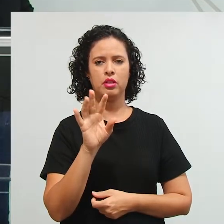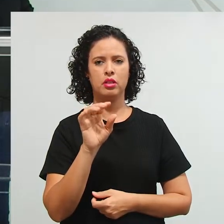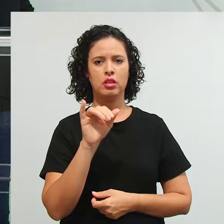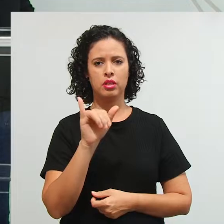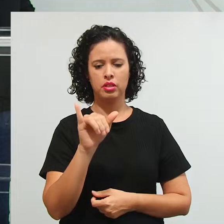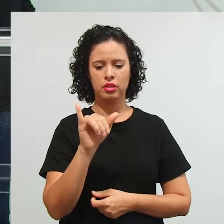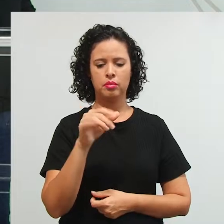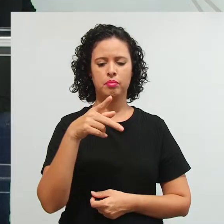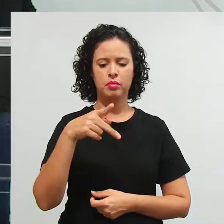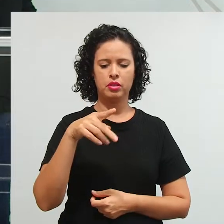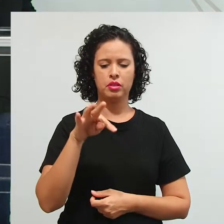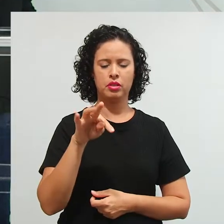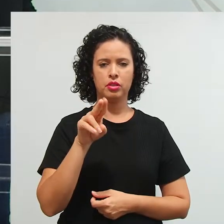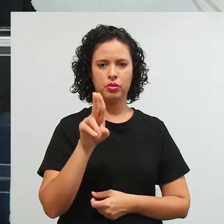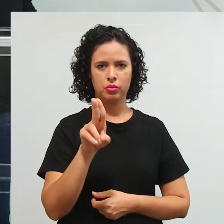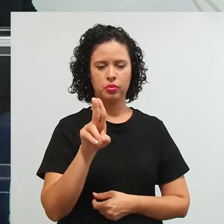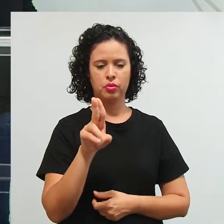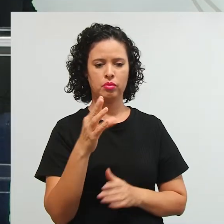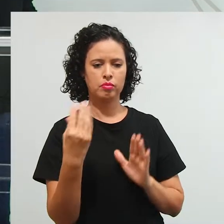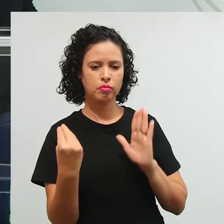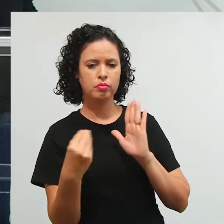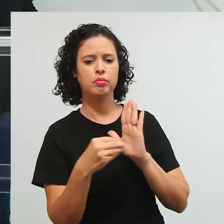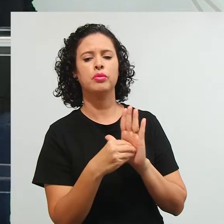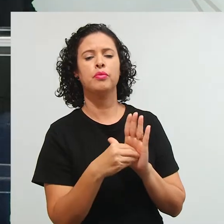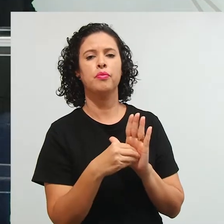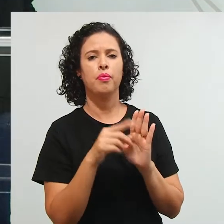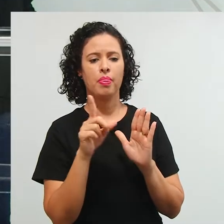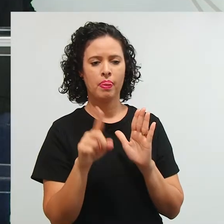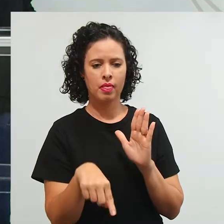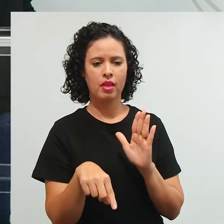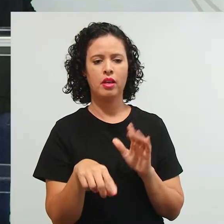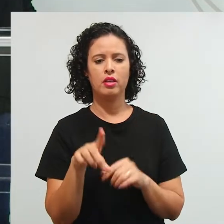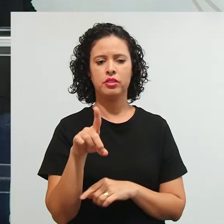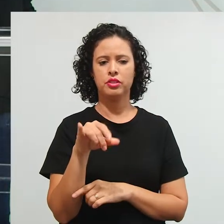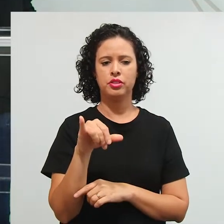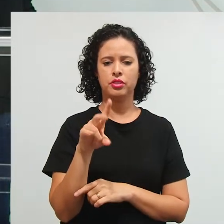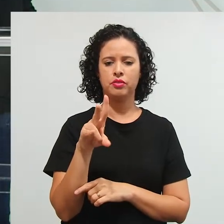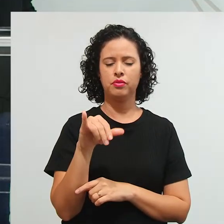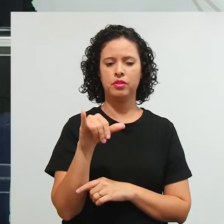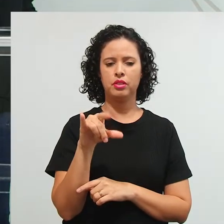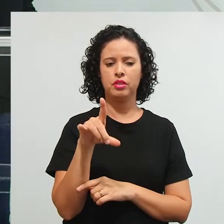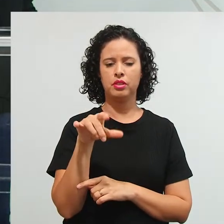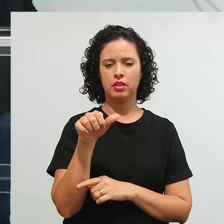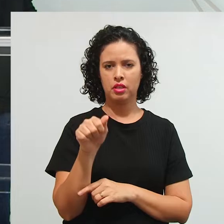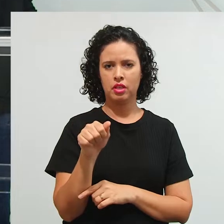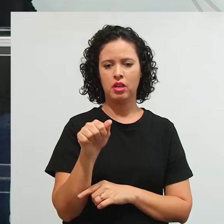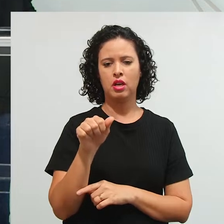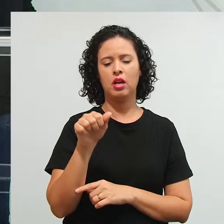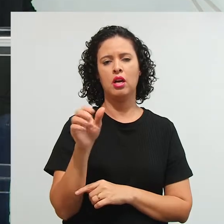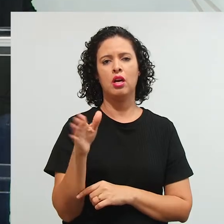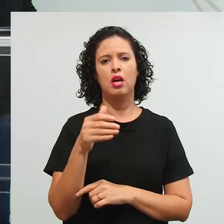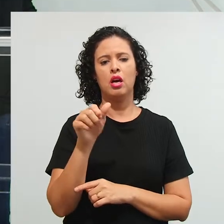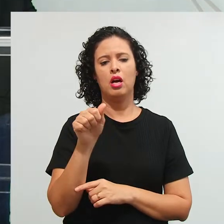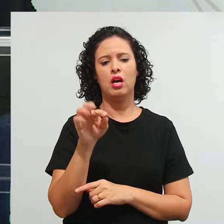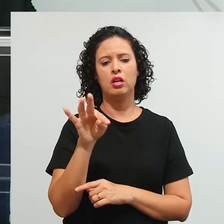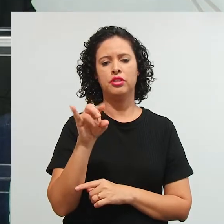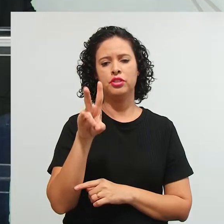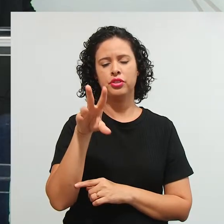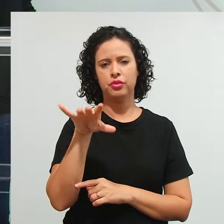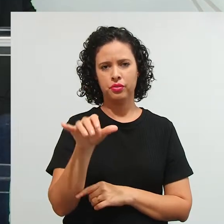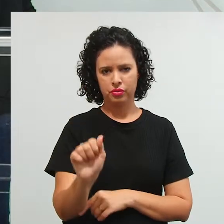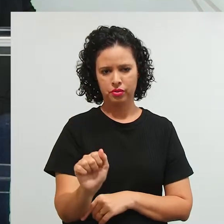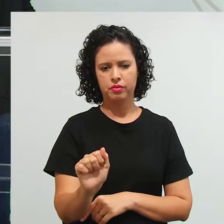Esse IPTU vai ser inscrito em dívida ativa. Então, quando eu for pagar lá na prefeitura, ele já vai